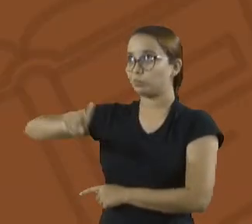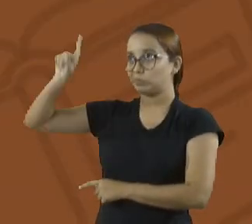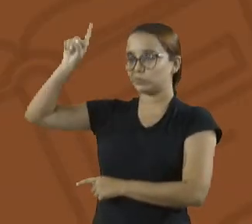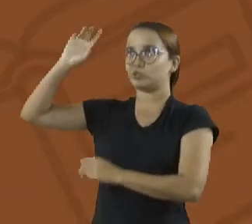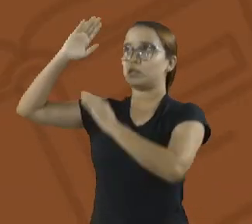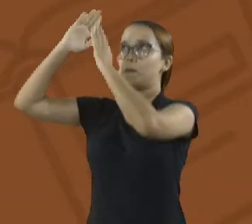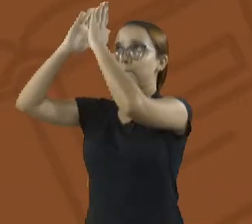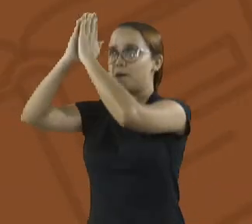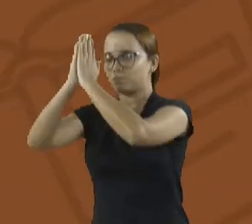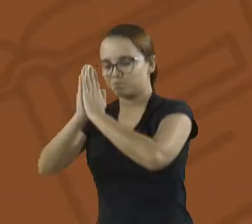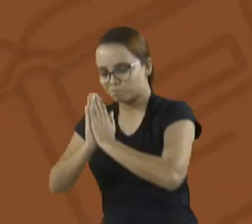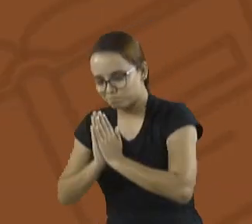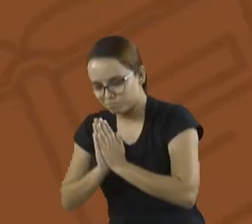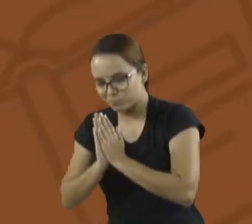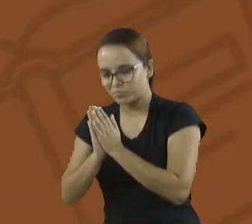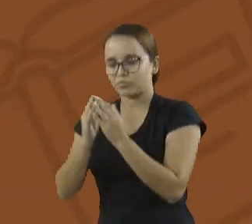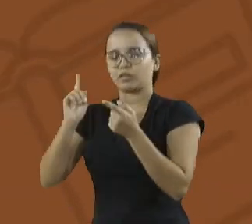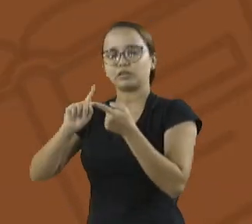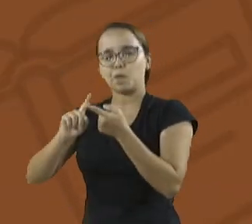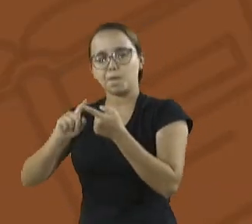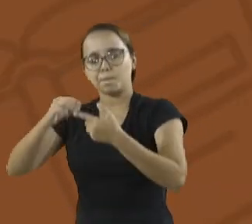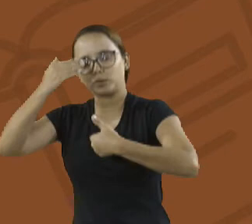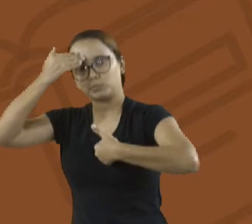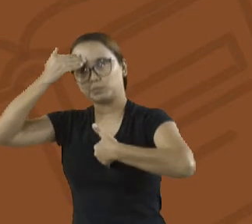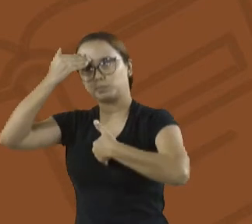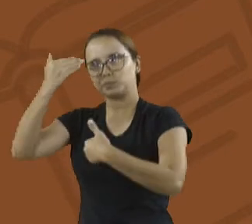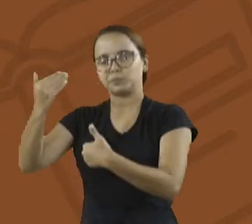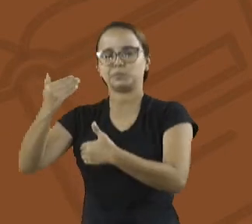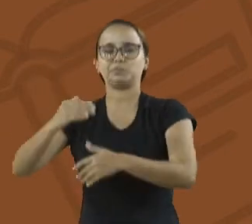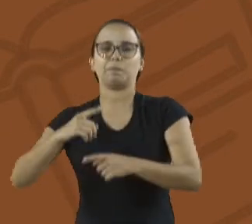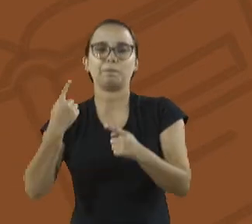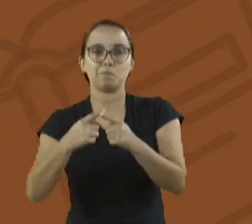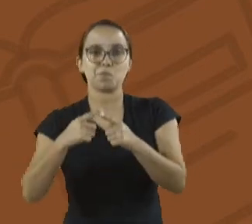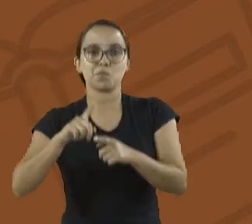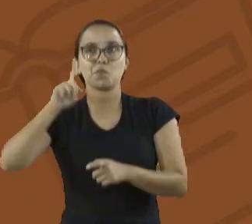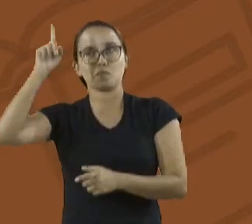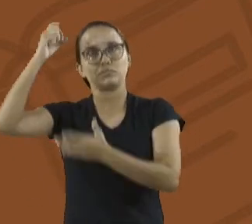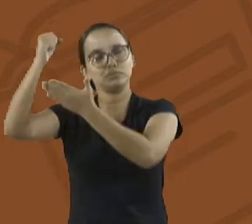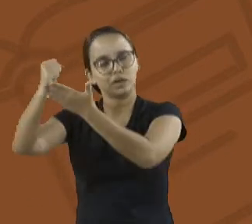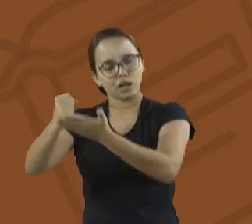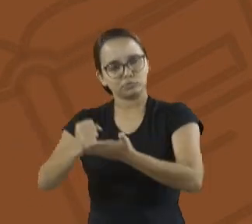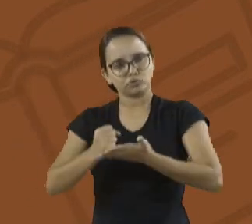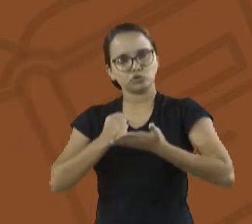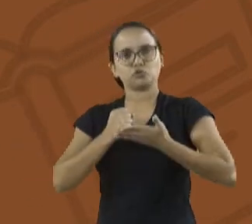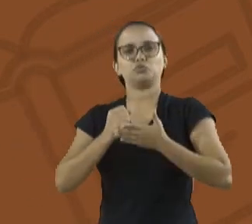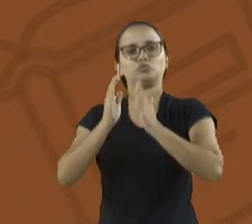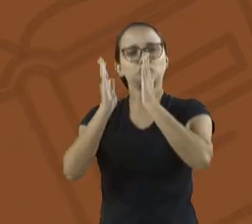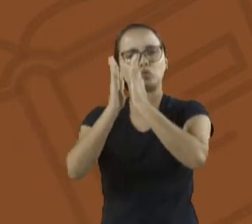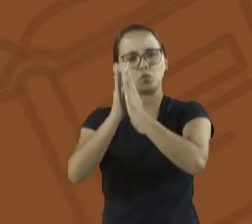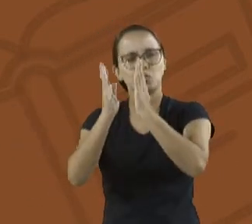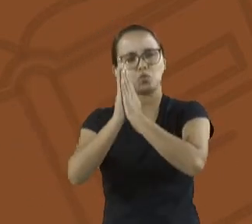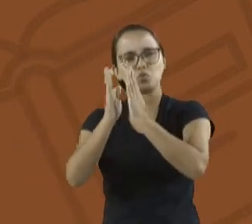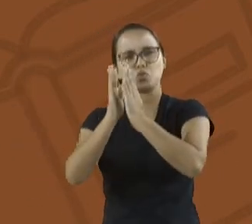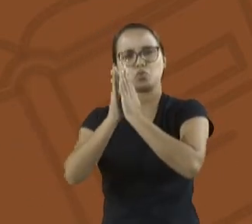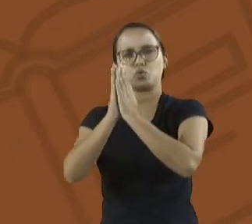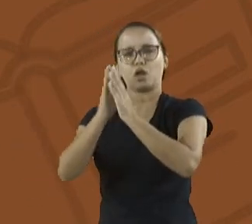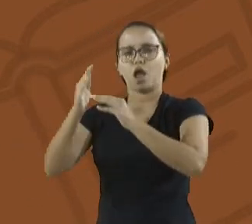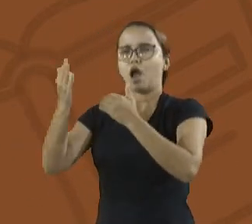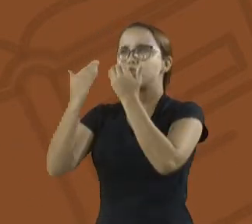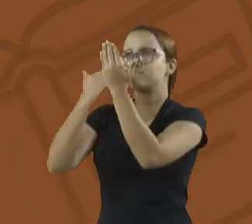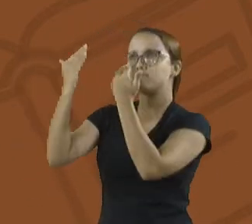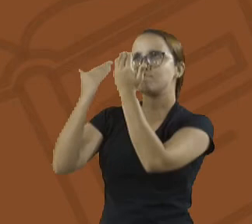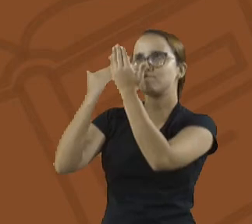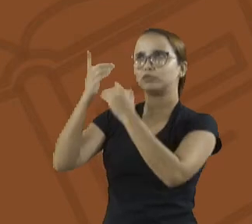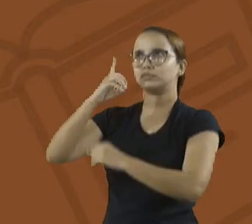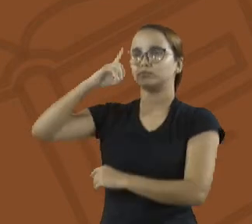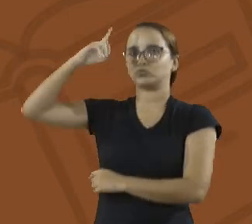lá dentro funciona de uma forma bem eficiente para a nossa cabeça. E a gente orar, falar com Deus é importante. Além